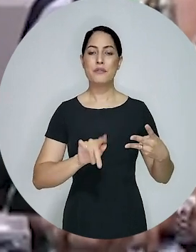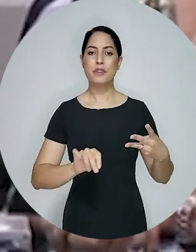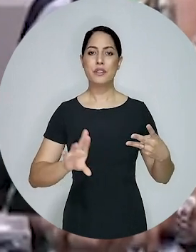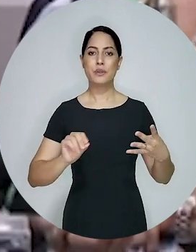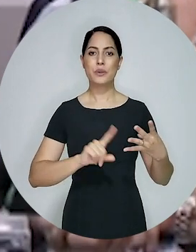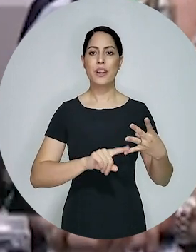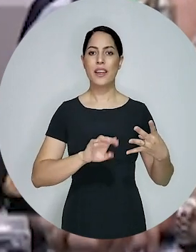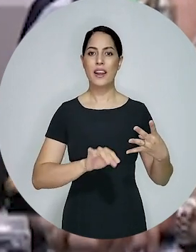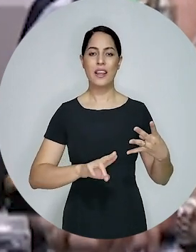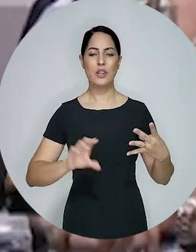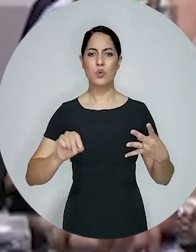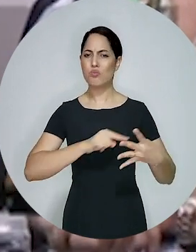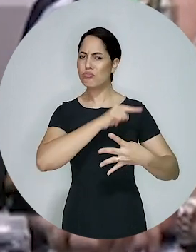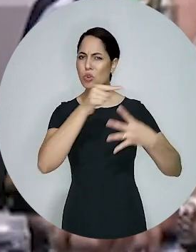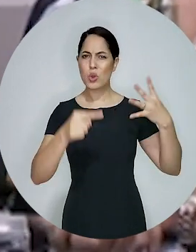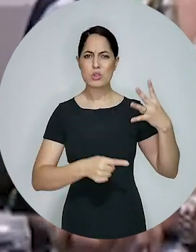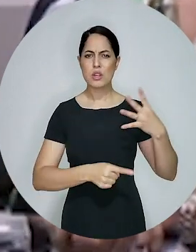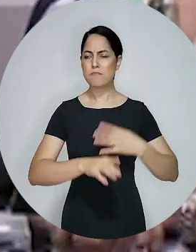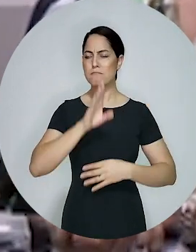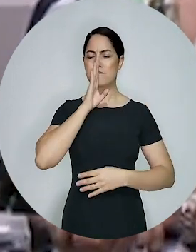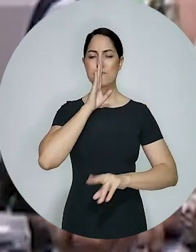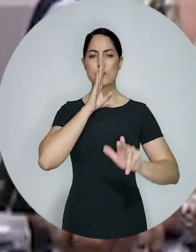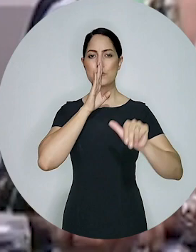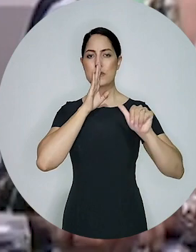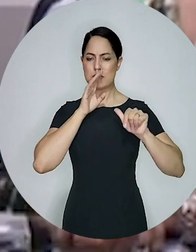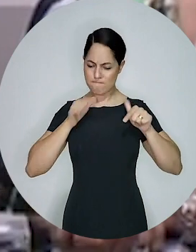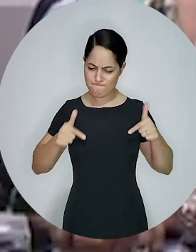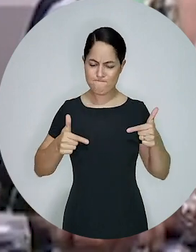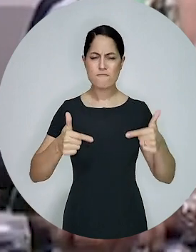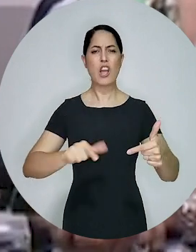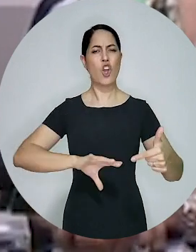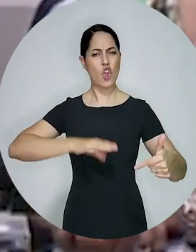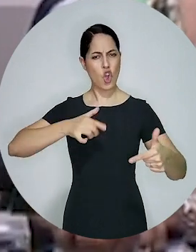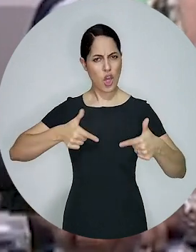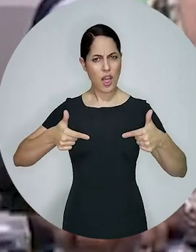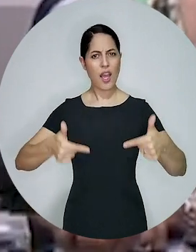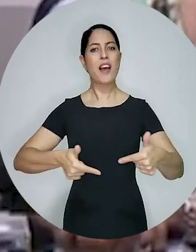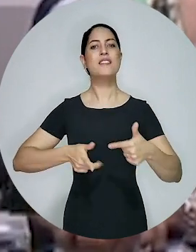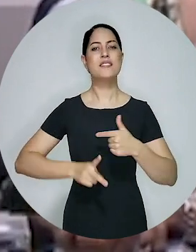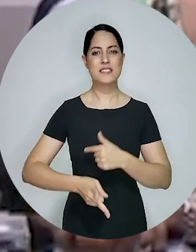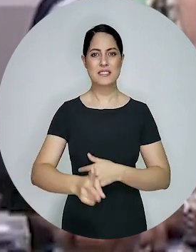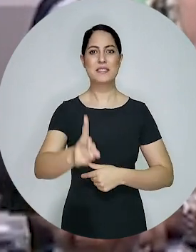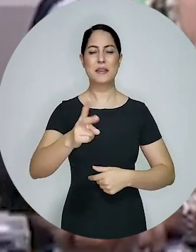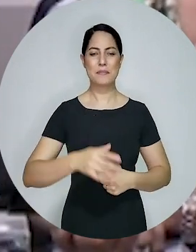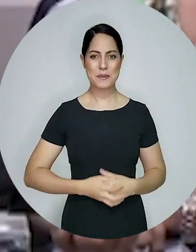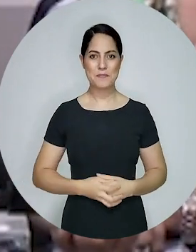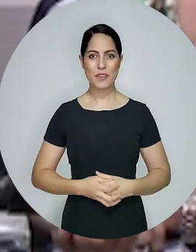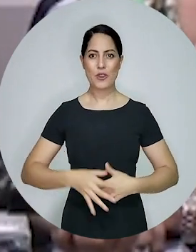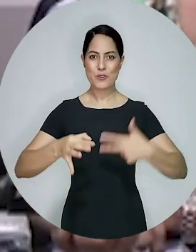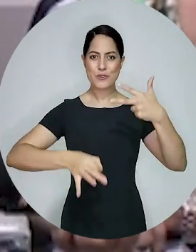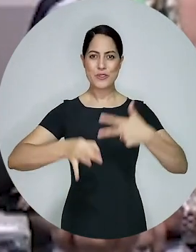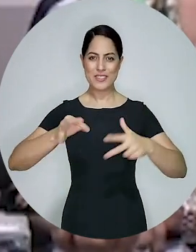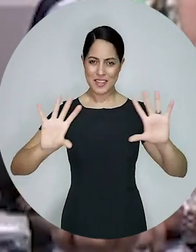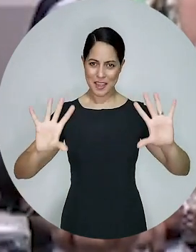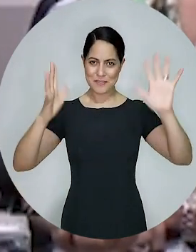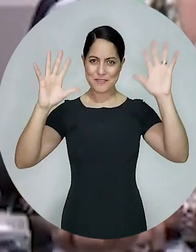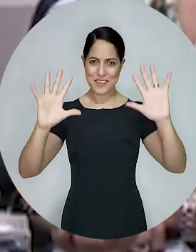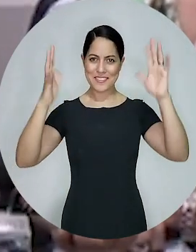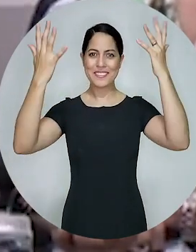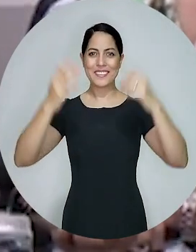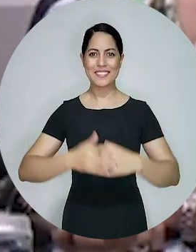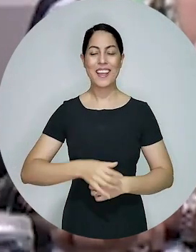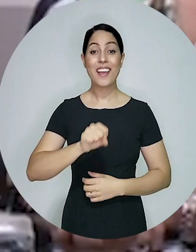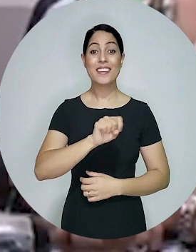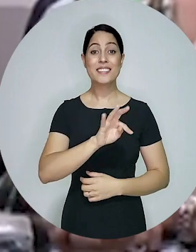Heleno Fragoso, que não se calaram nos momentos que o Brasil precisava das suas vozes. Viva o Poder